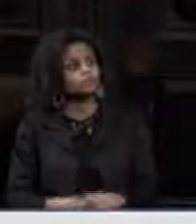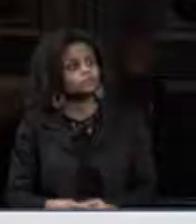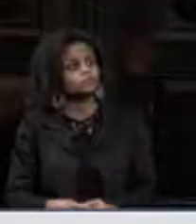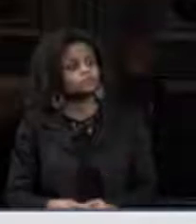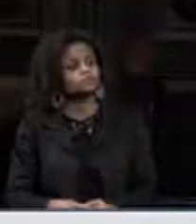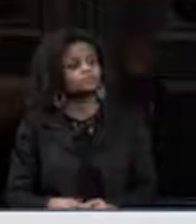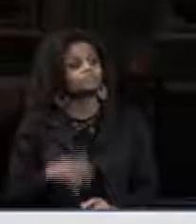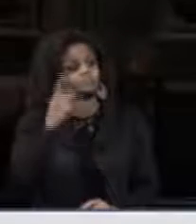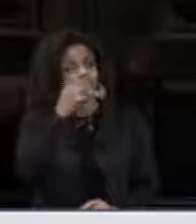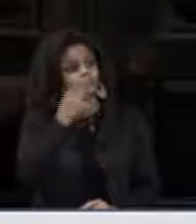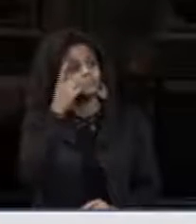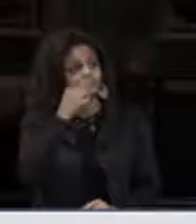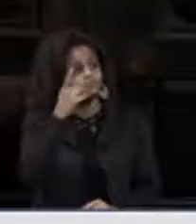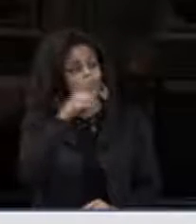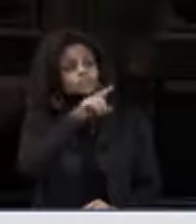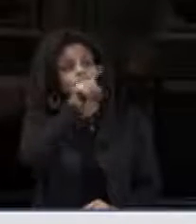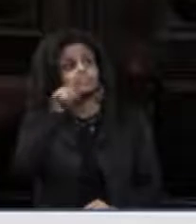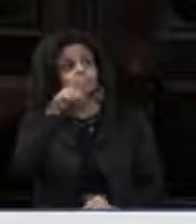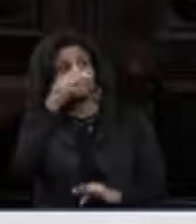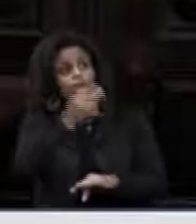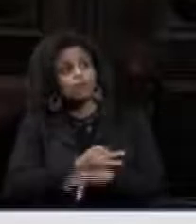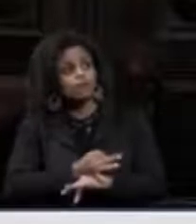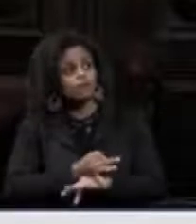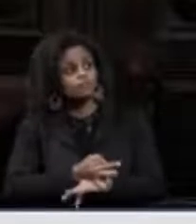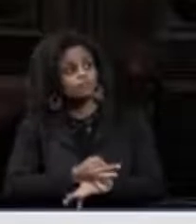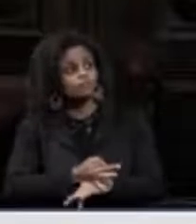deputados e deputadas que são faltosos